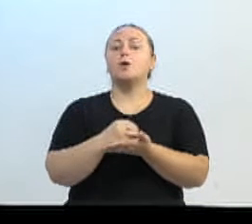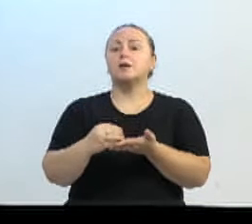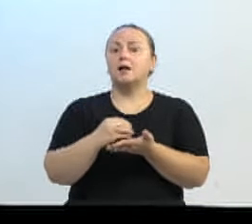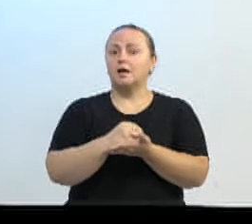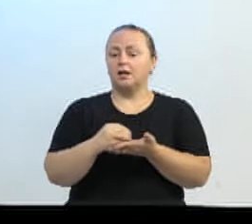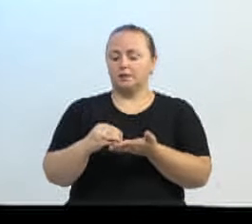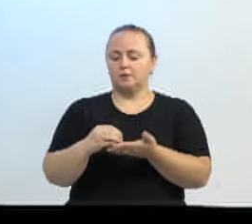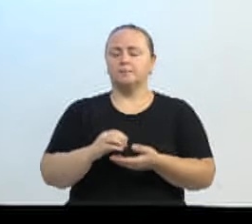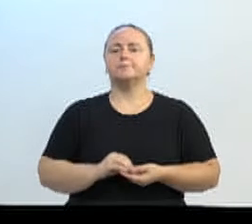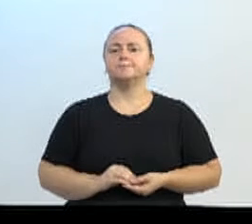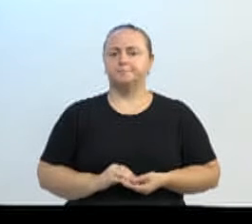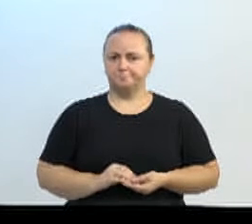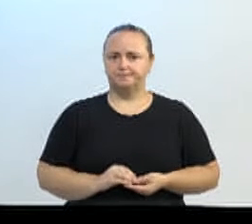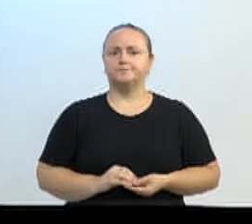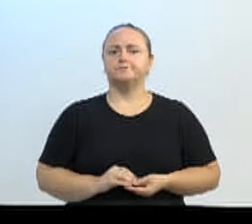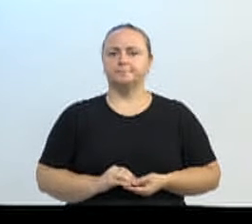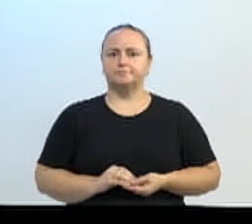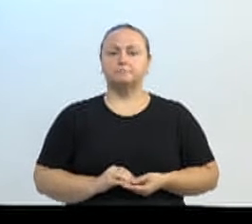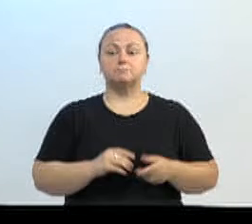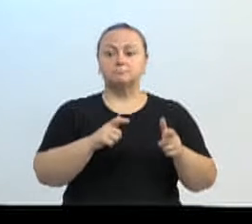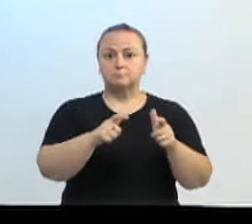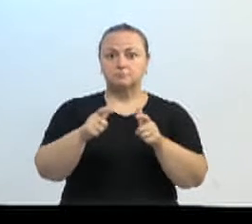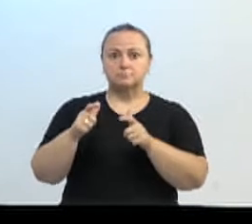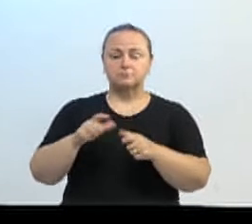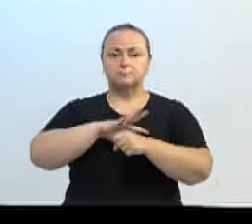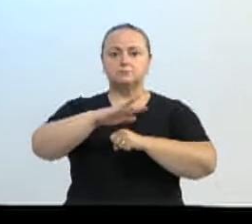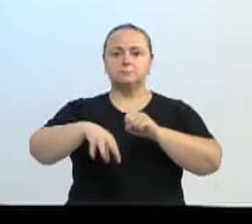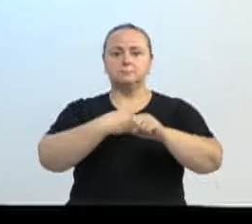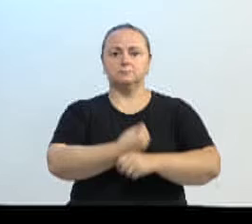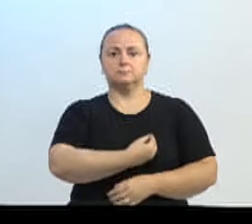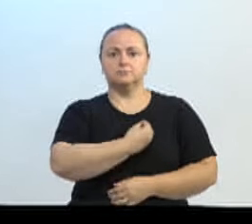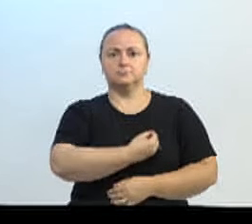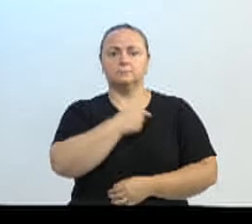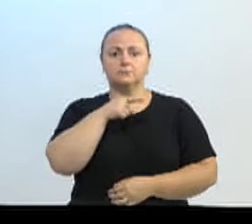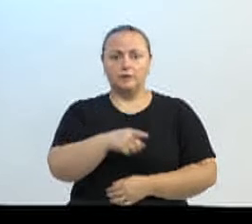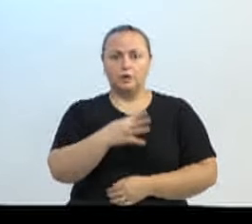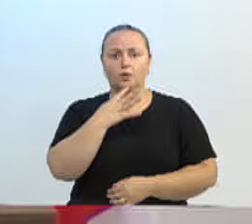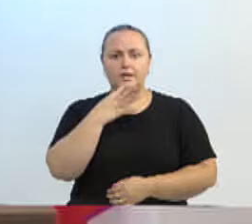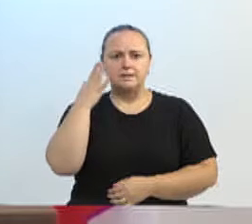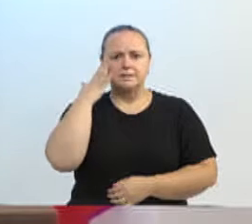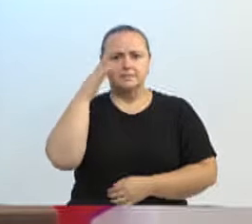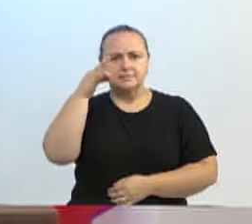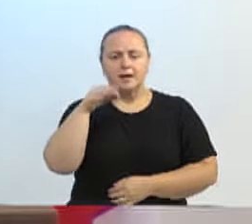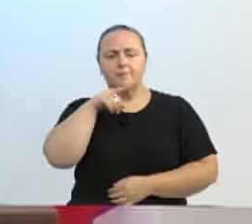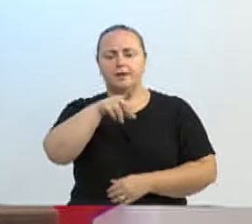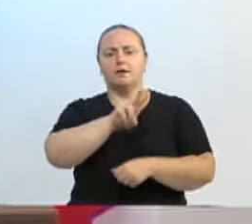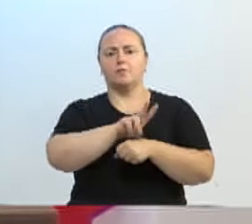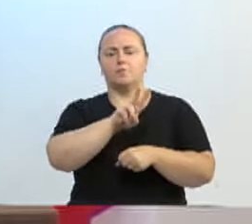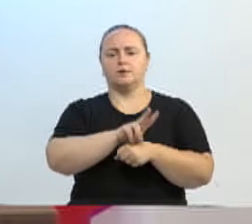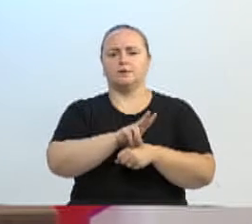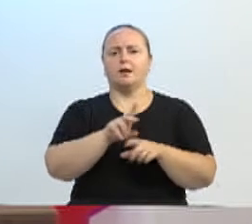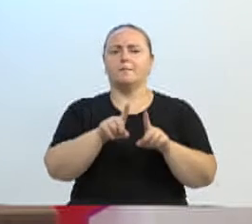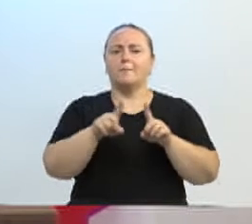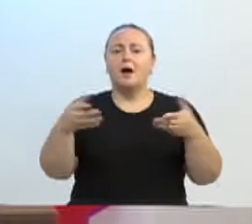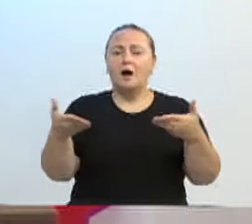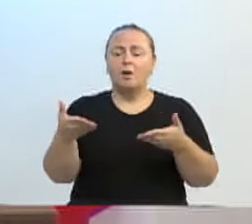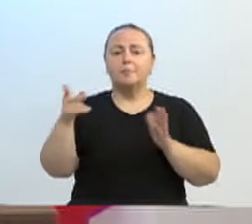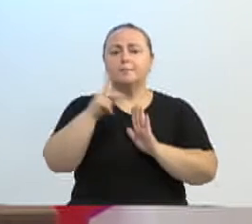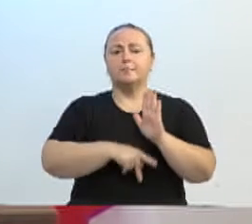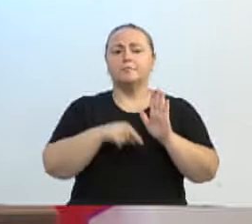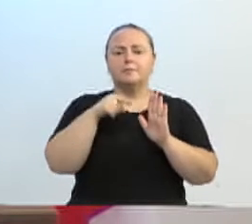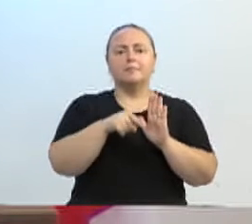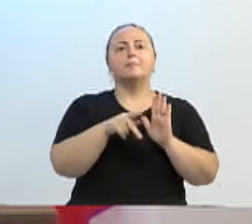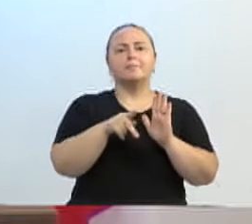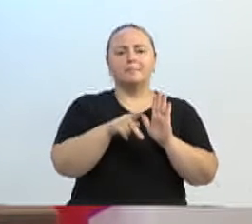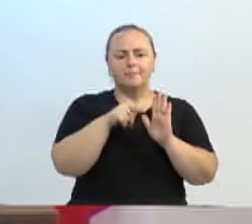admitidas pelos órgãos competentes do Sistema Nacional do Meio Ambiente. Importante tirar esse projeto do papel. Hoje tem uma lei, vereador